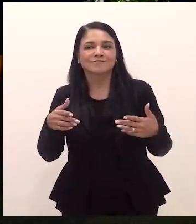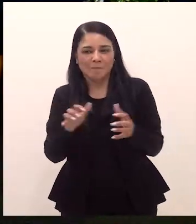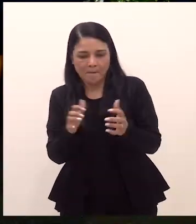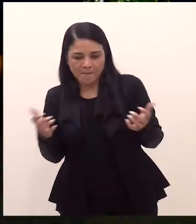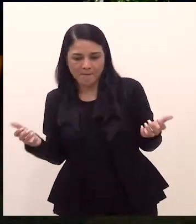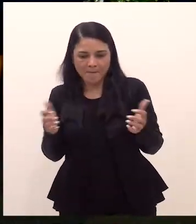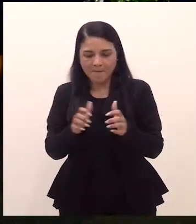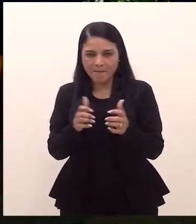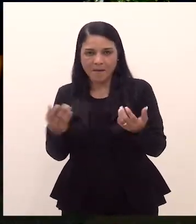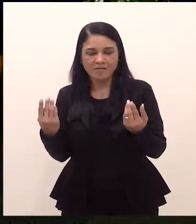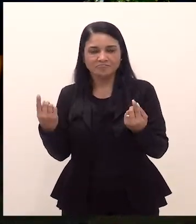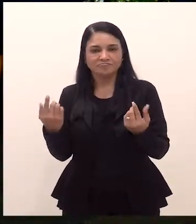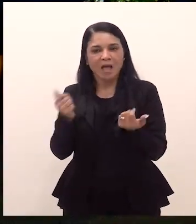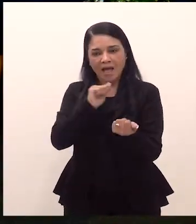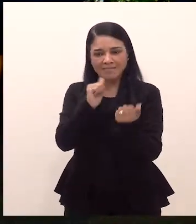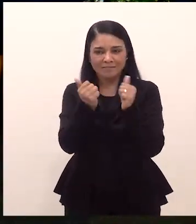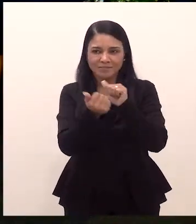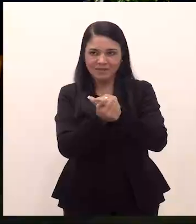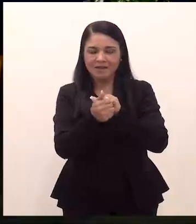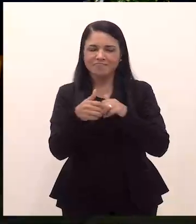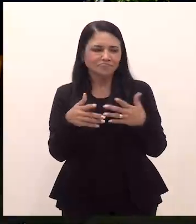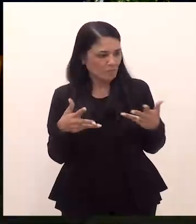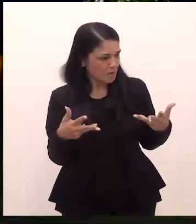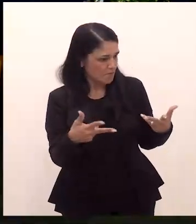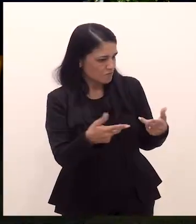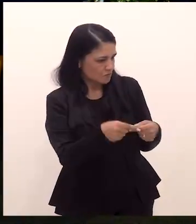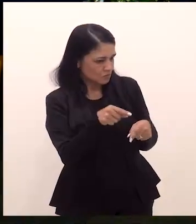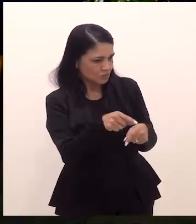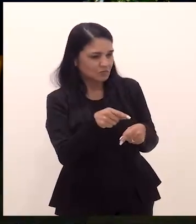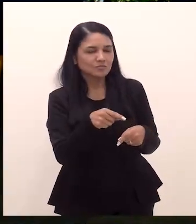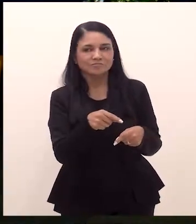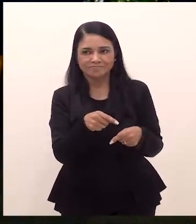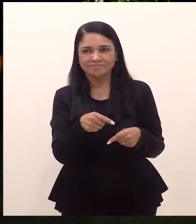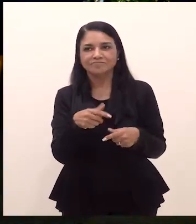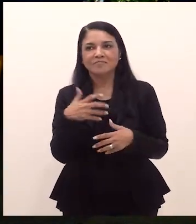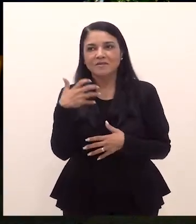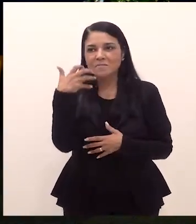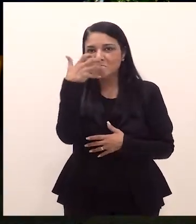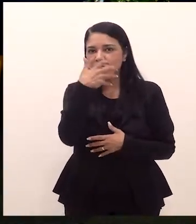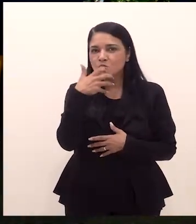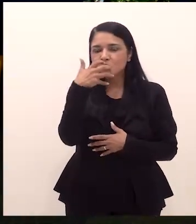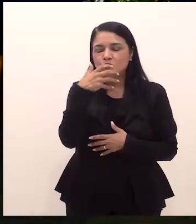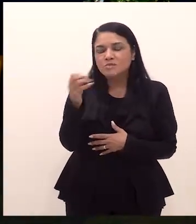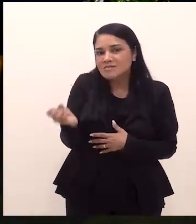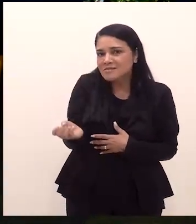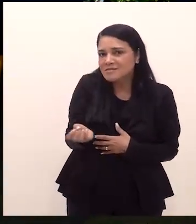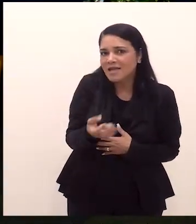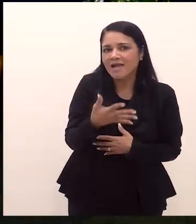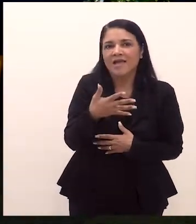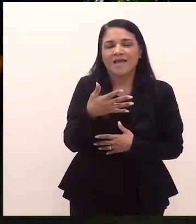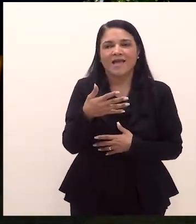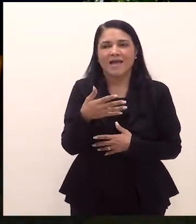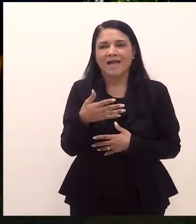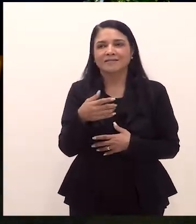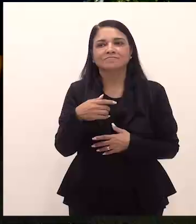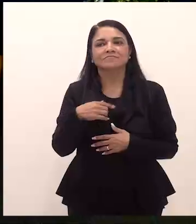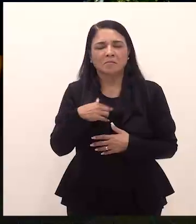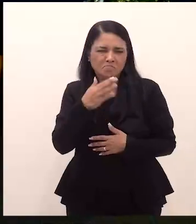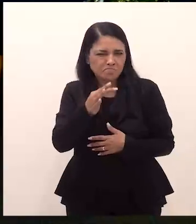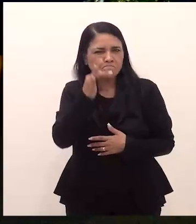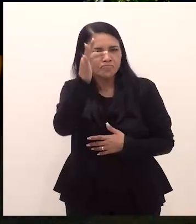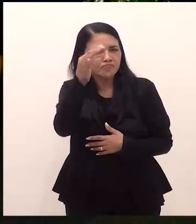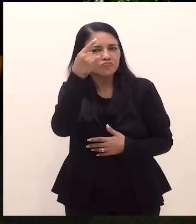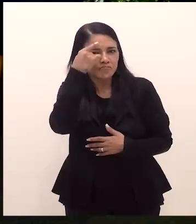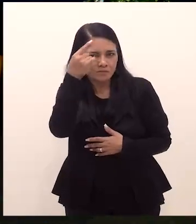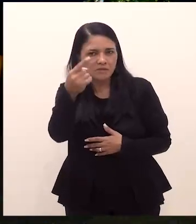também, coisas novas. Tem a maior tara, Mas isso é inclusive, de fazer maravilhoso, isso. né? Porque isso é o frescor da música, né? A com gente tem que certeza. pensar sobre isso, né? A